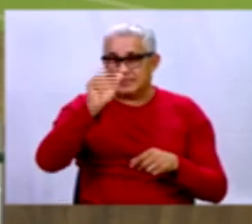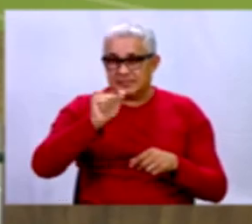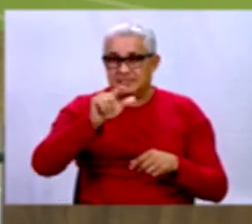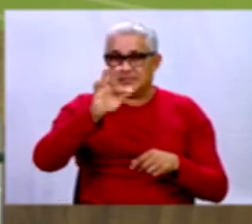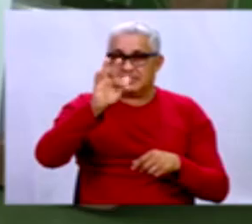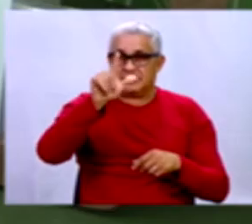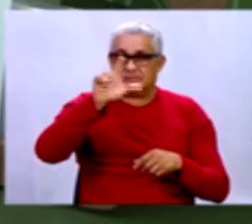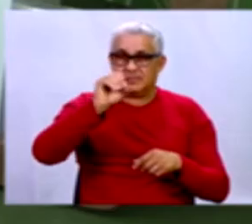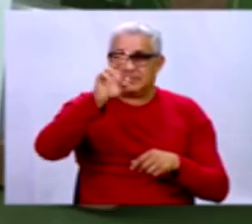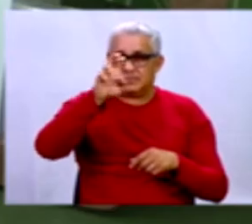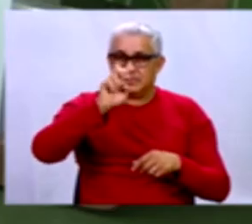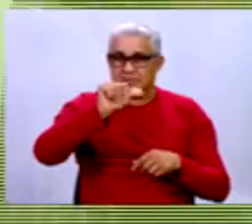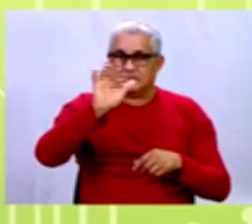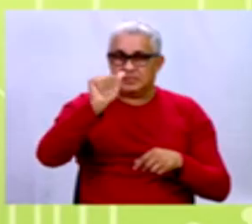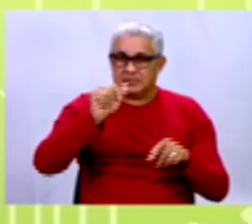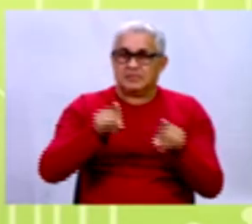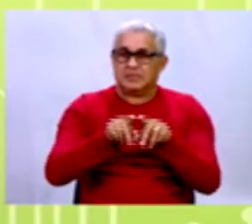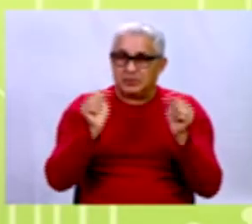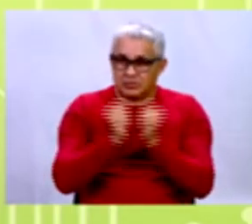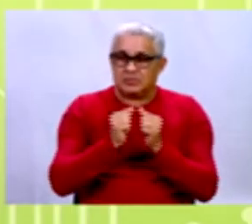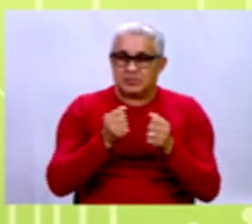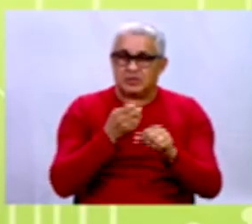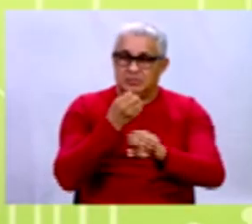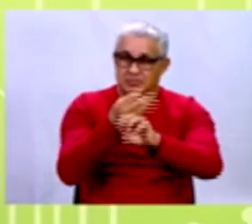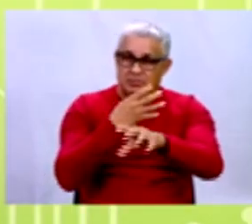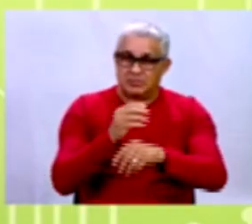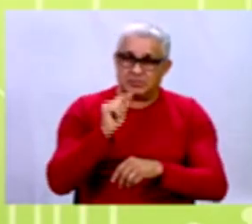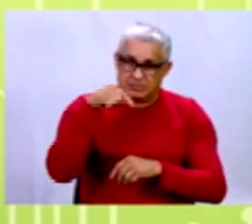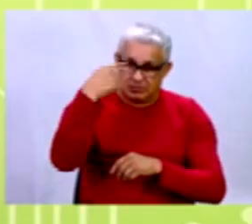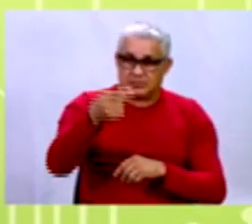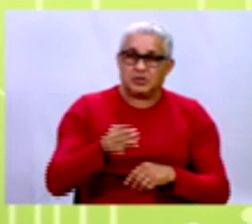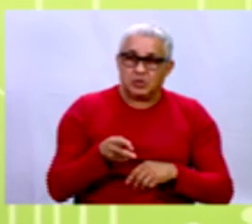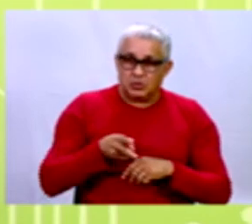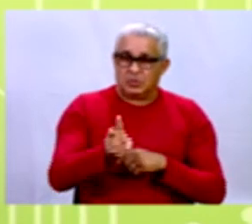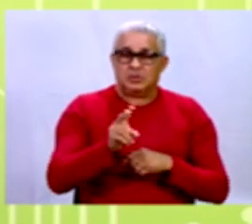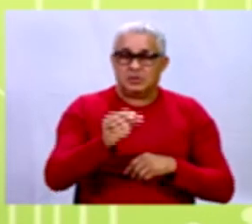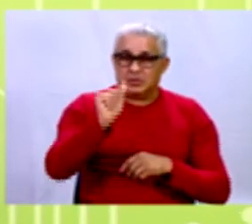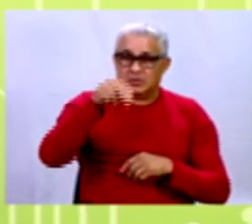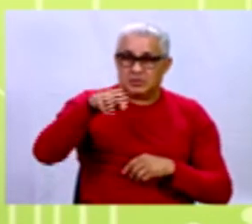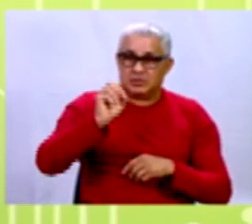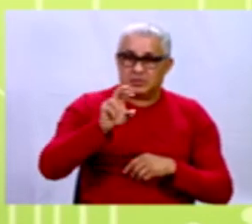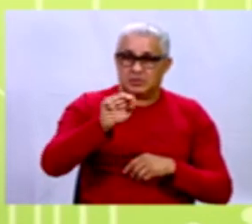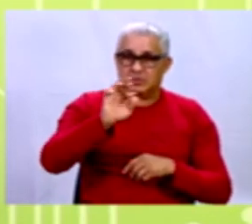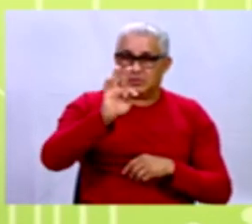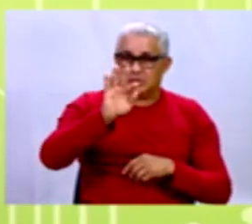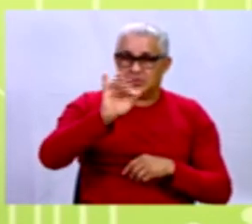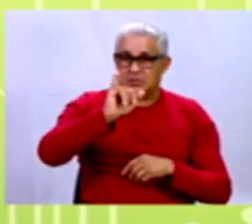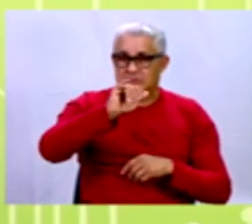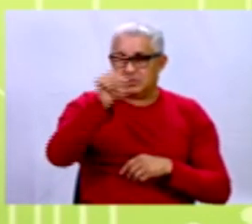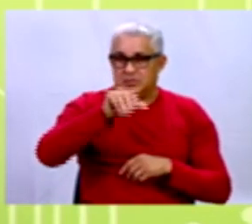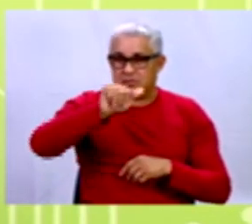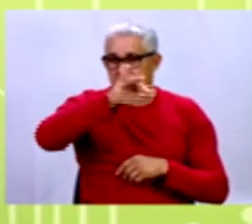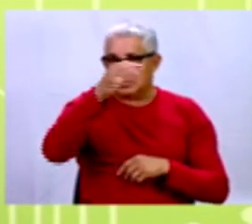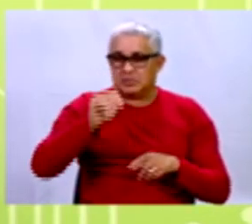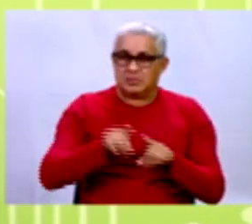também. É isso aí. Nossa próxima aula, continuamos a falar de amortização, vamos falar